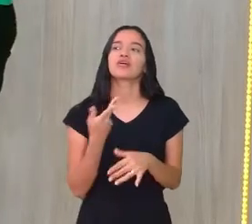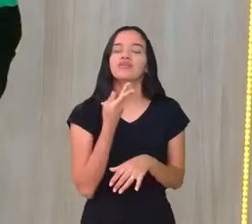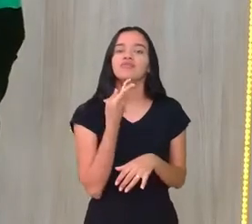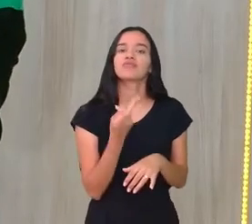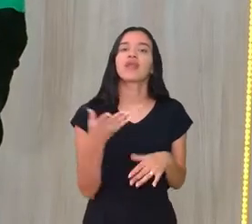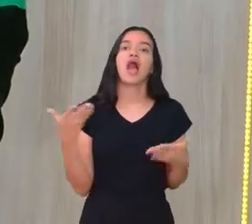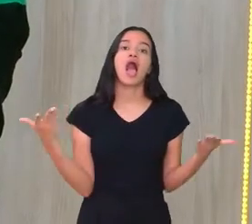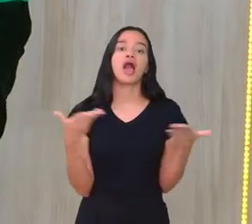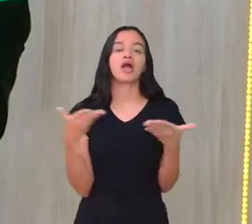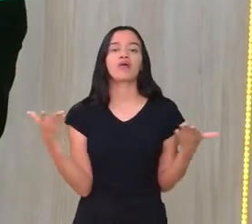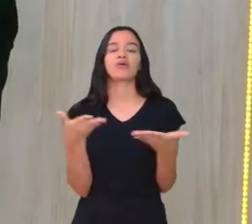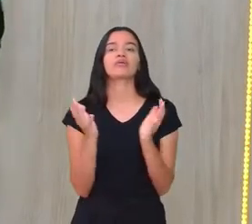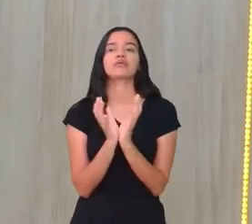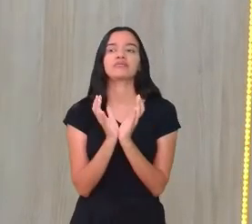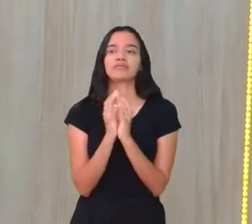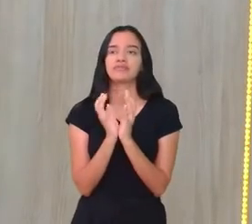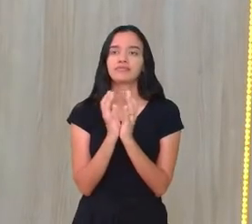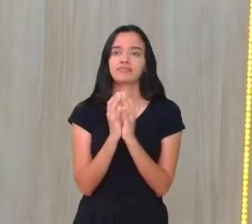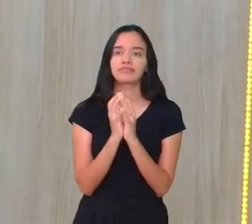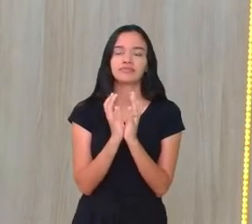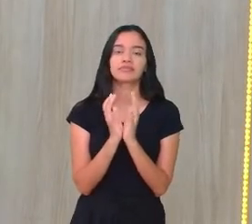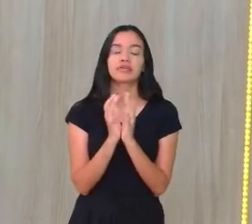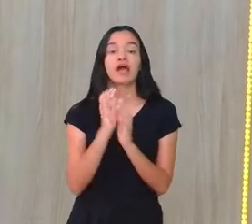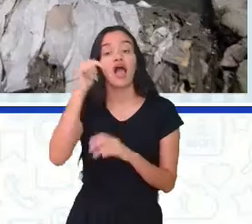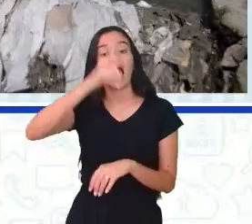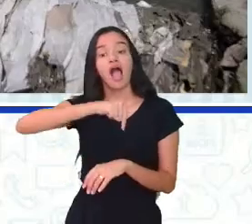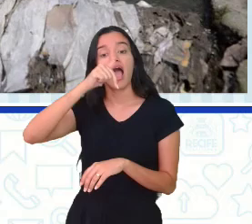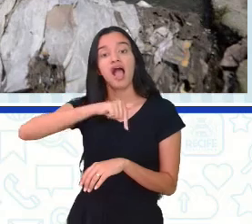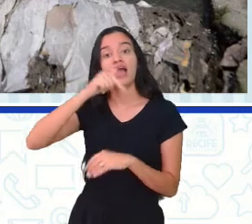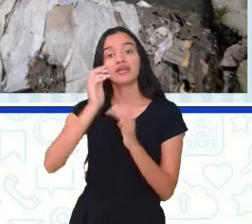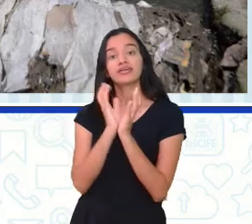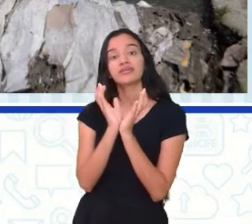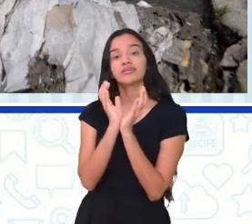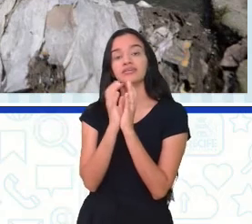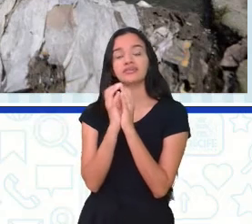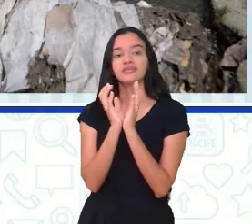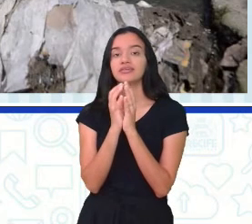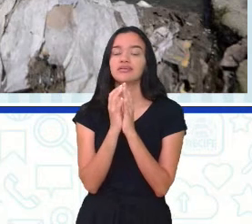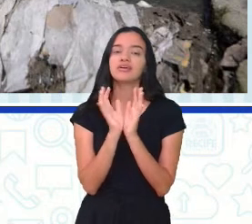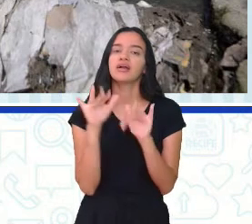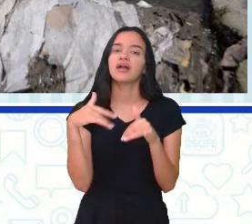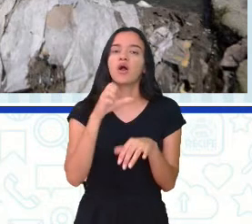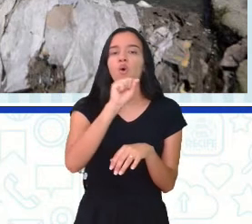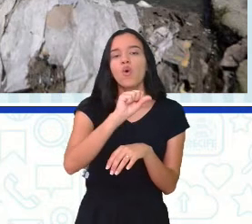para Recife. Ó aqui, ó, saneamento básico em Recife, ele deu a deixa. Veja,